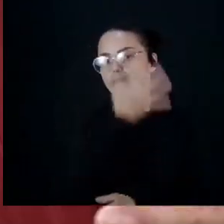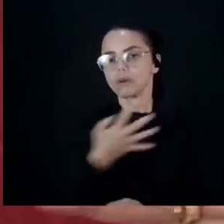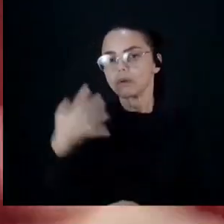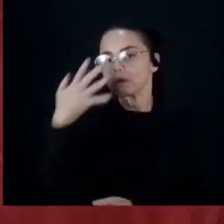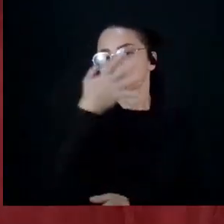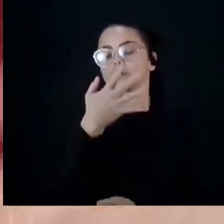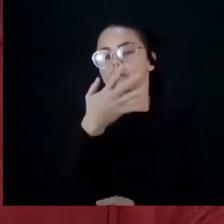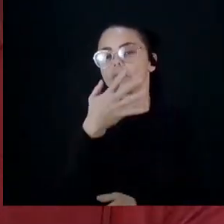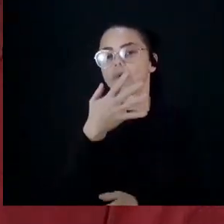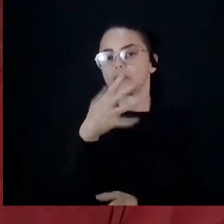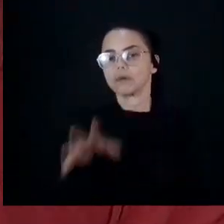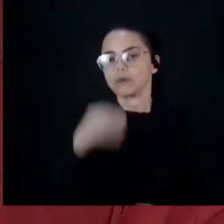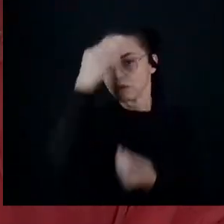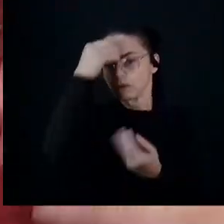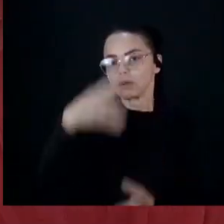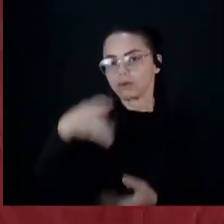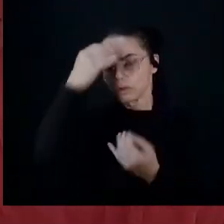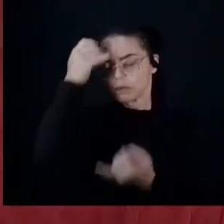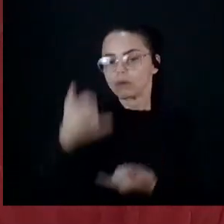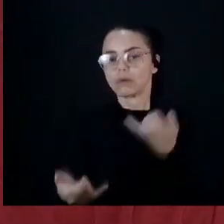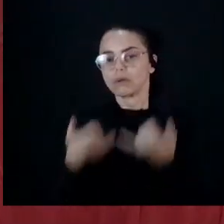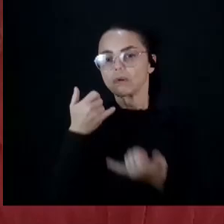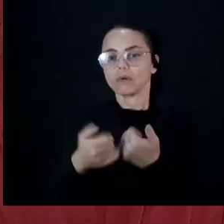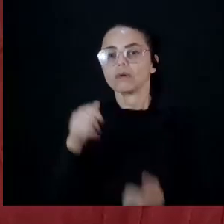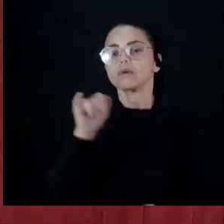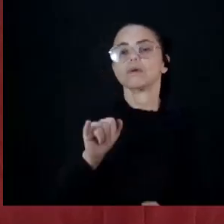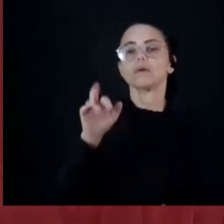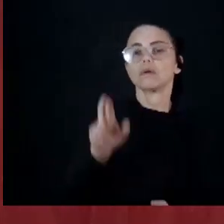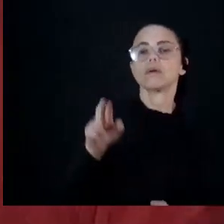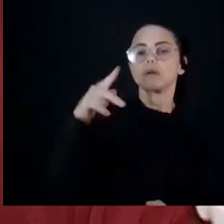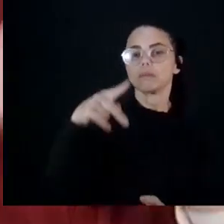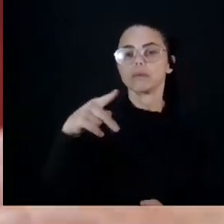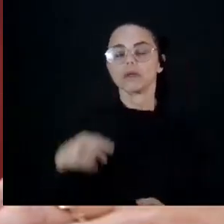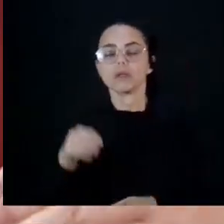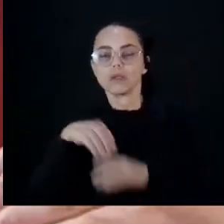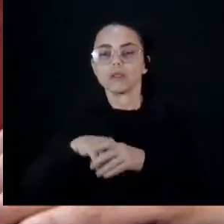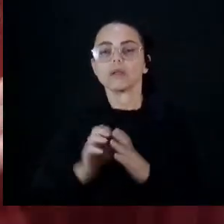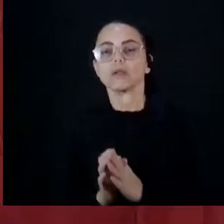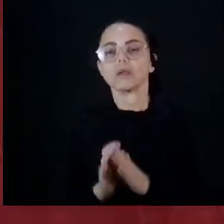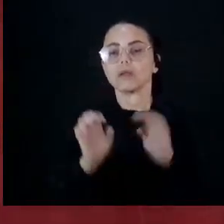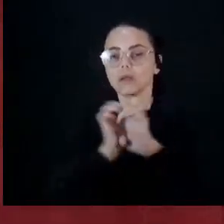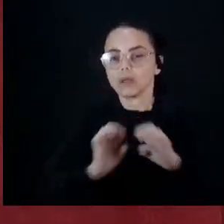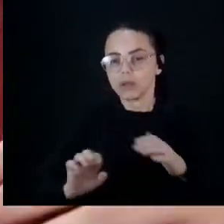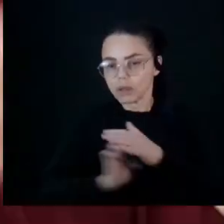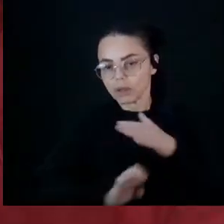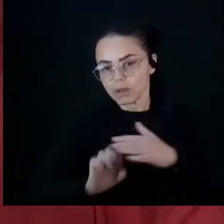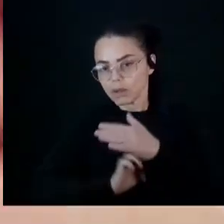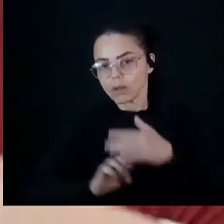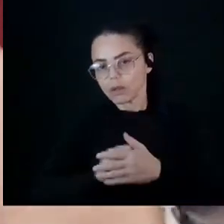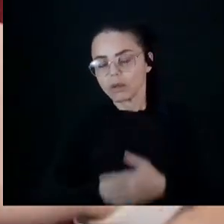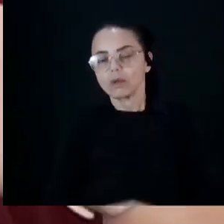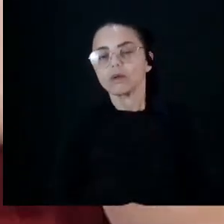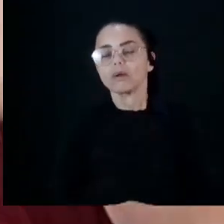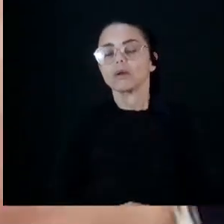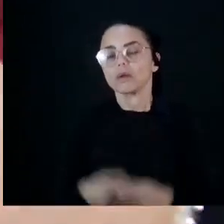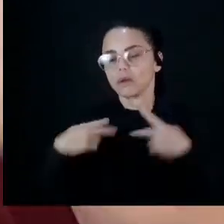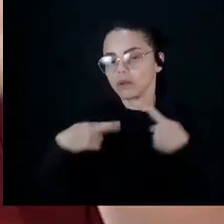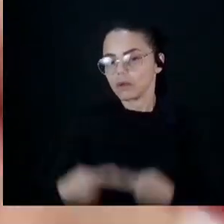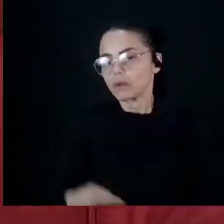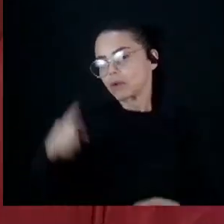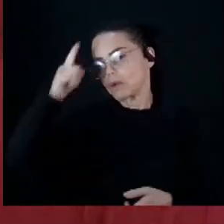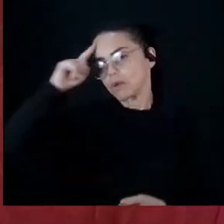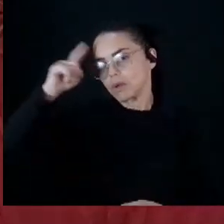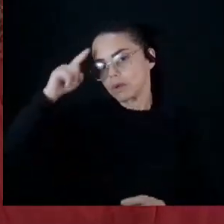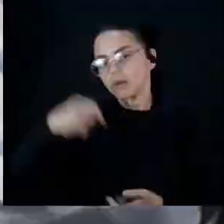essas informações no IRP dentro da empresa. Só que o humano, todos os dias, tem condição